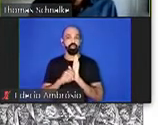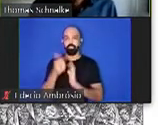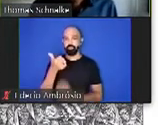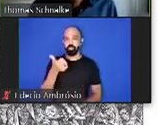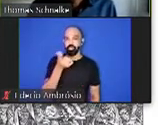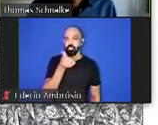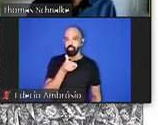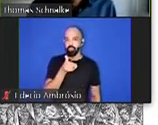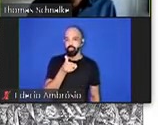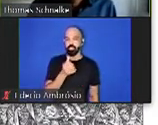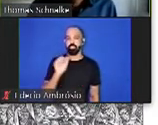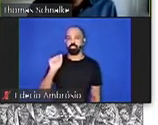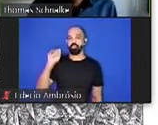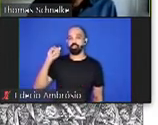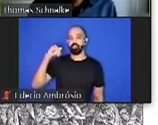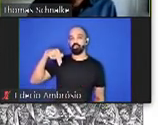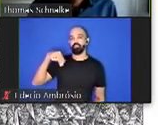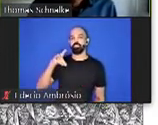Andreas Vesalius,